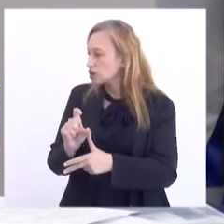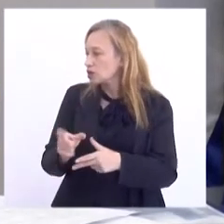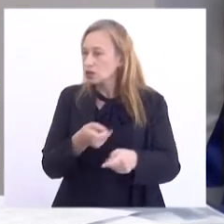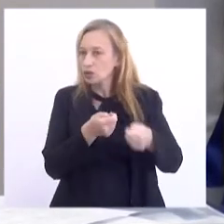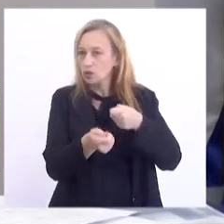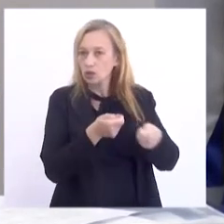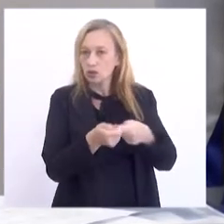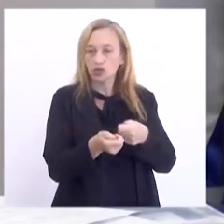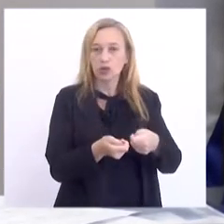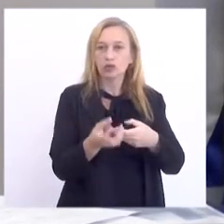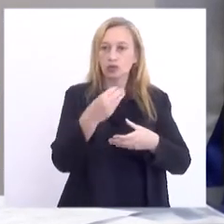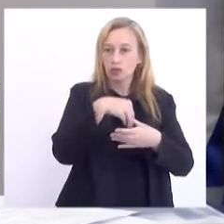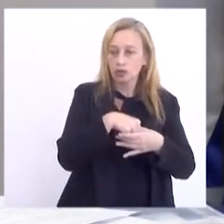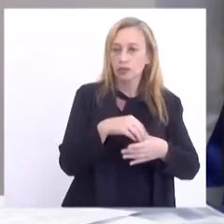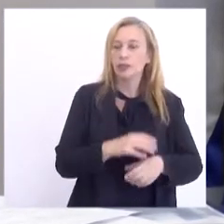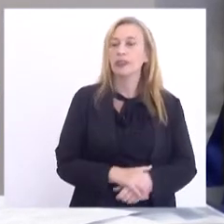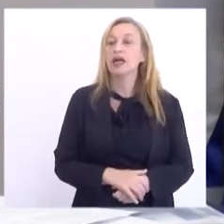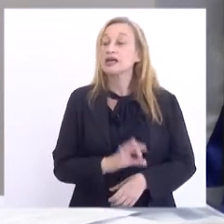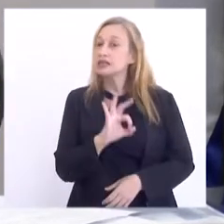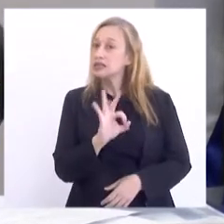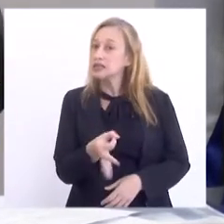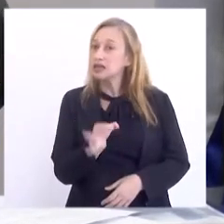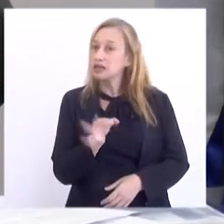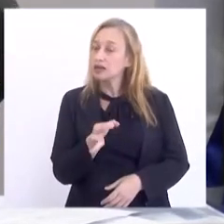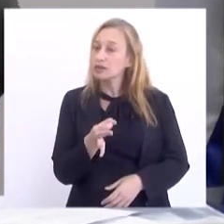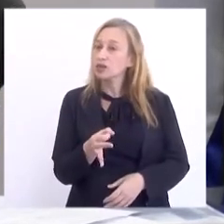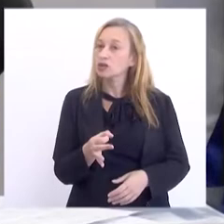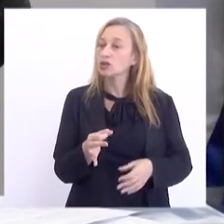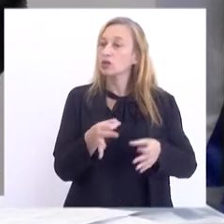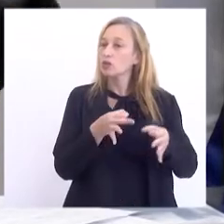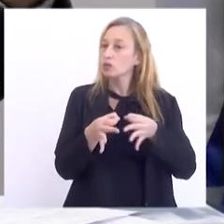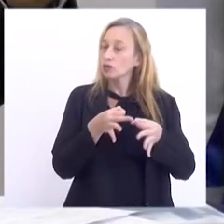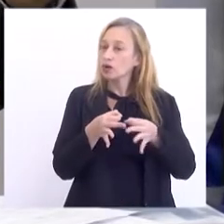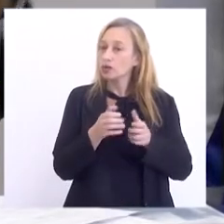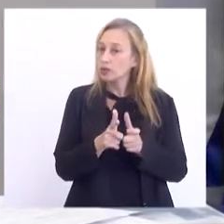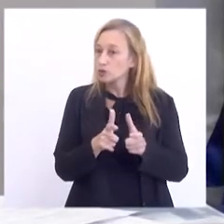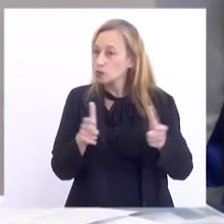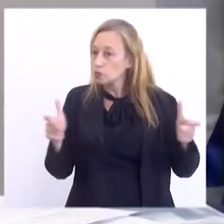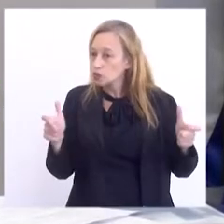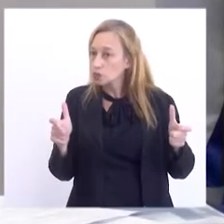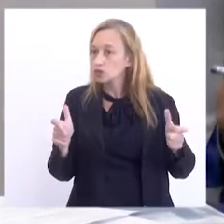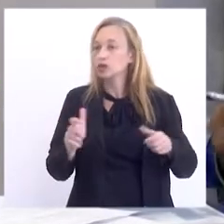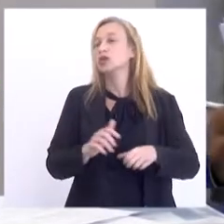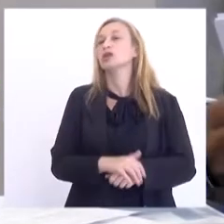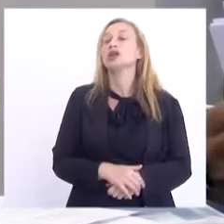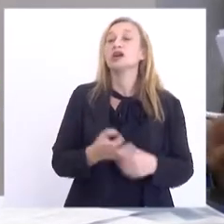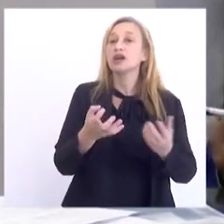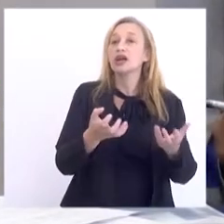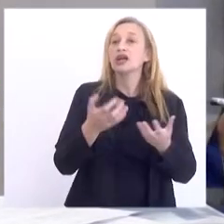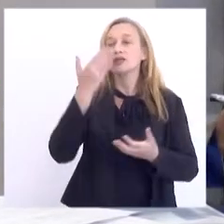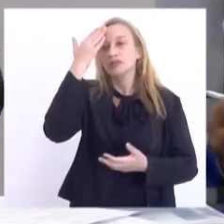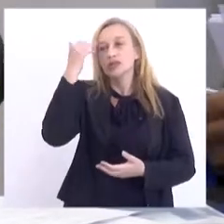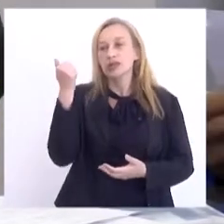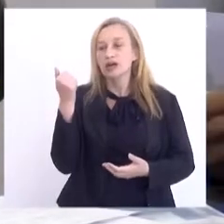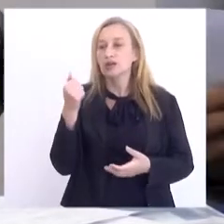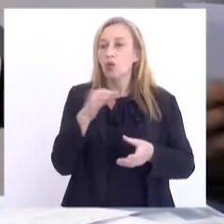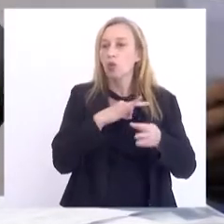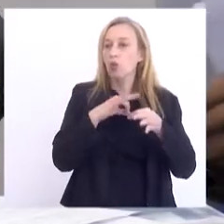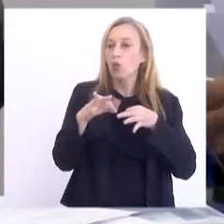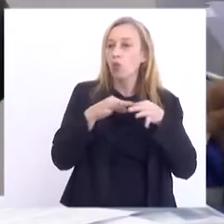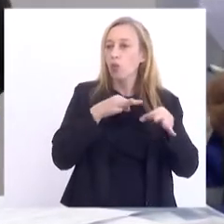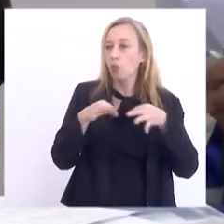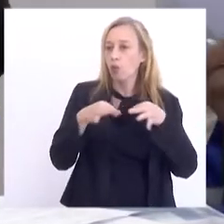de controle interno exatamente tendo um programa dessa dimensão queremos saber a